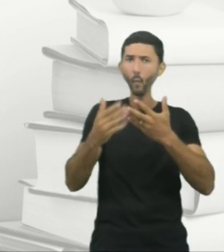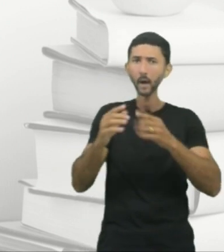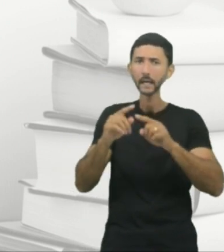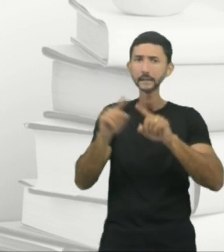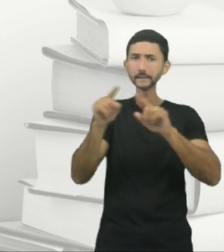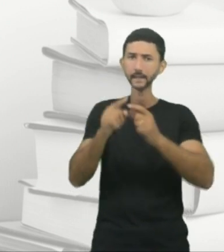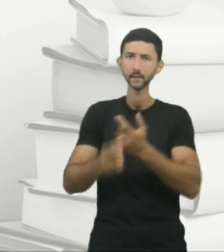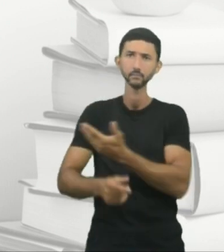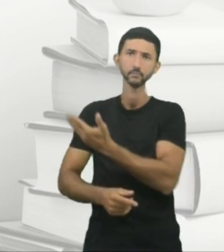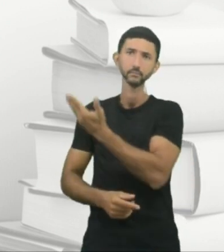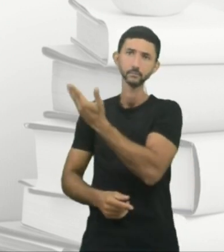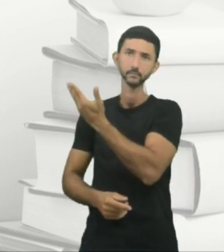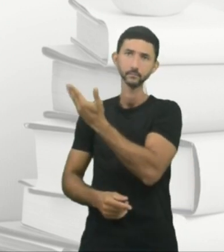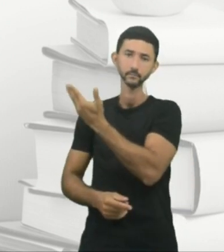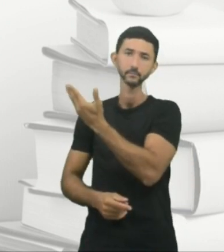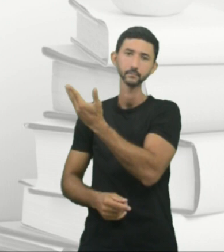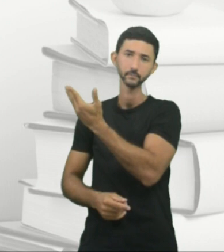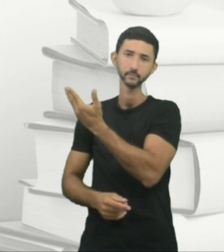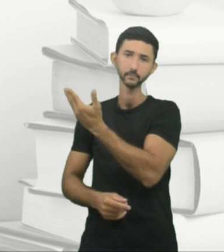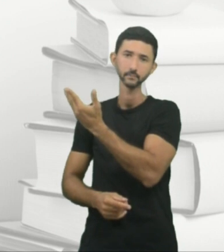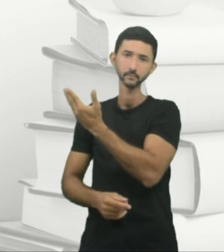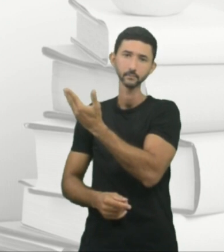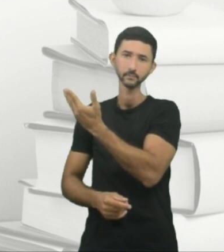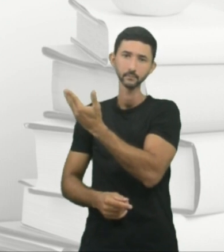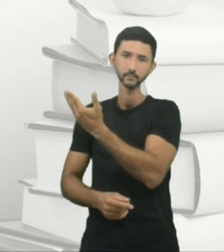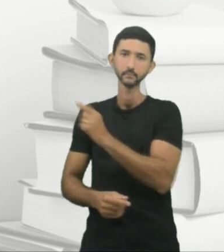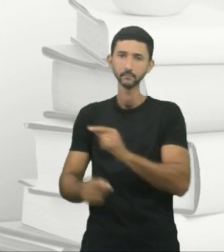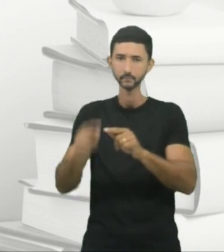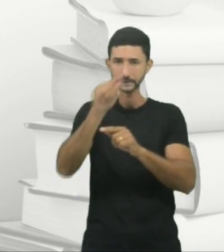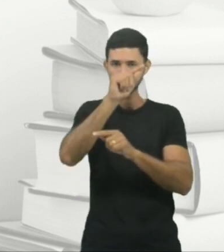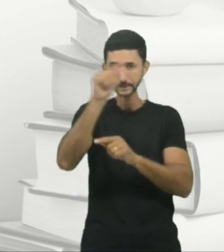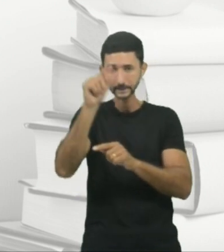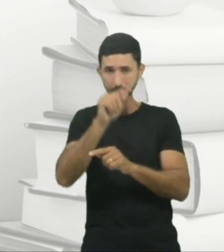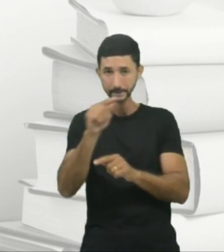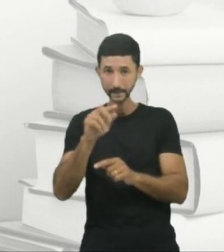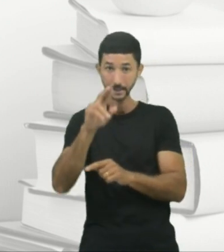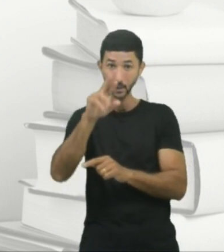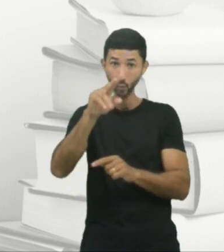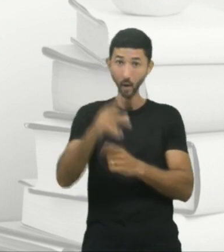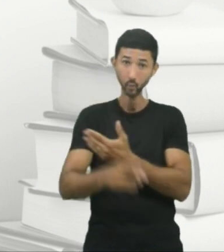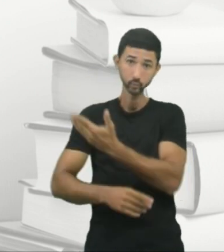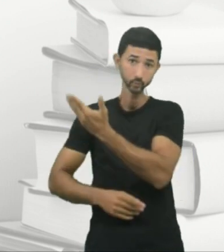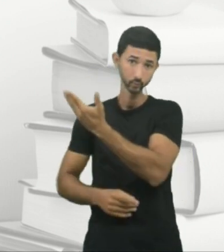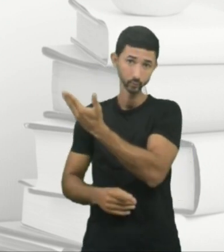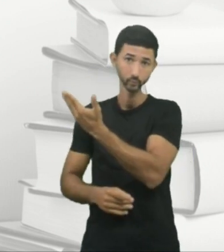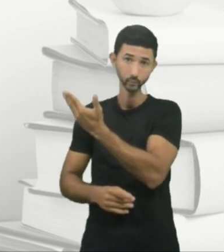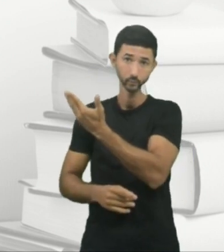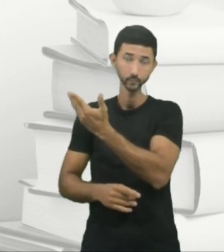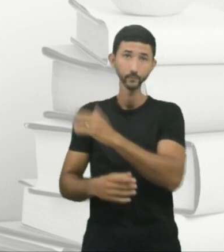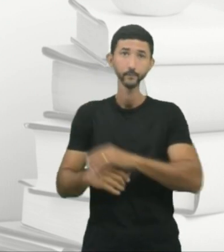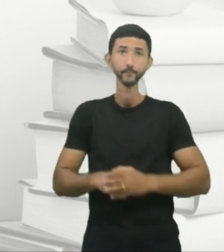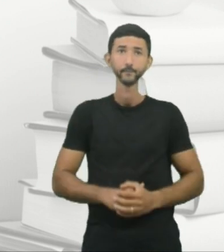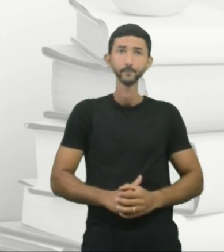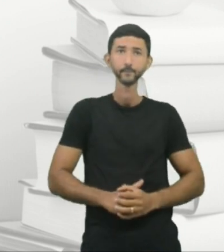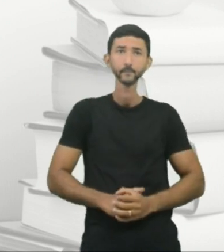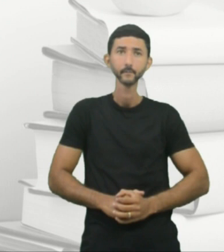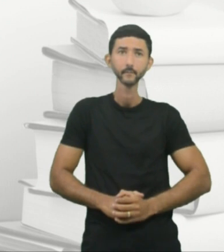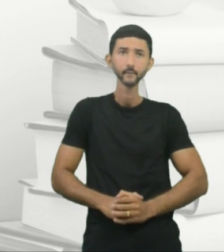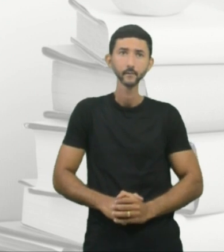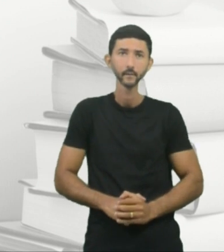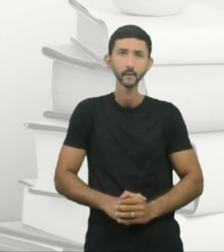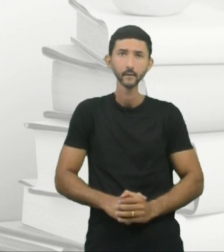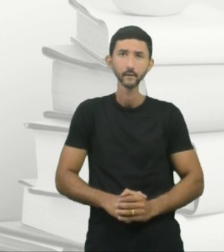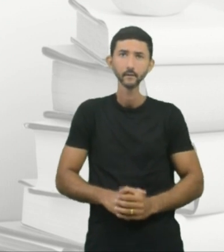Z, é esse Z com esses 2 traços aí que vocês estão vendo, tá? Então, vamos lá, eu